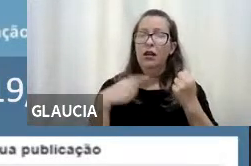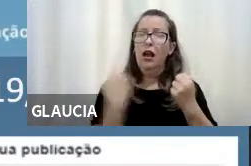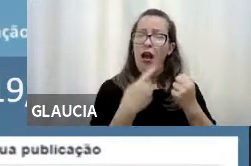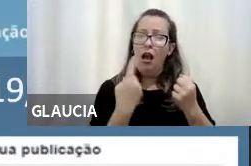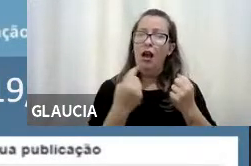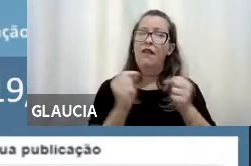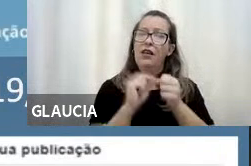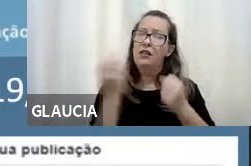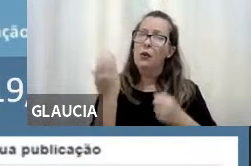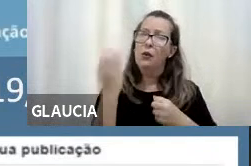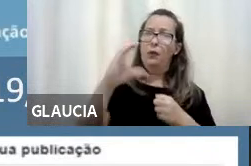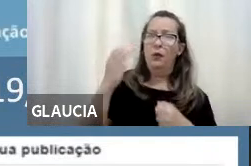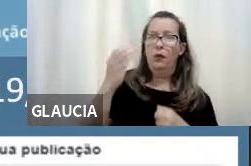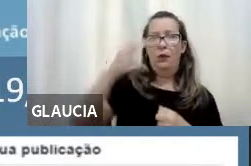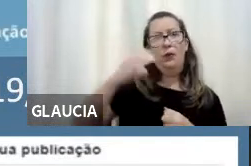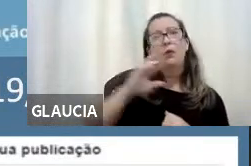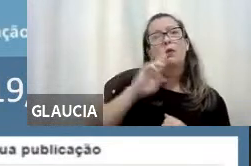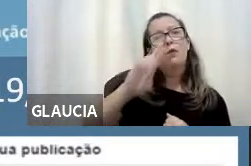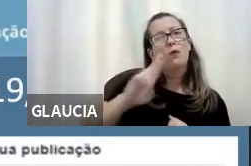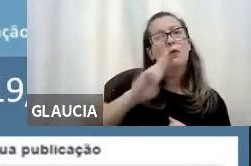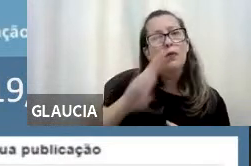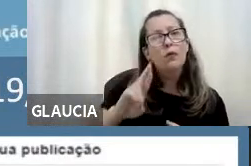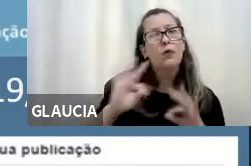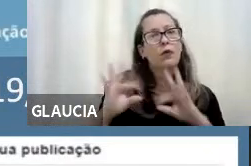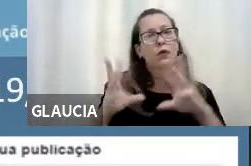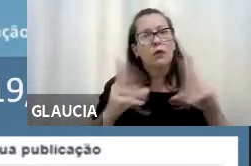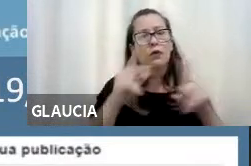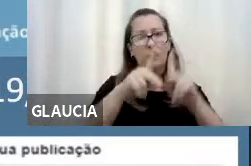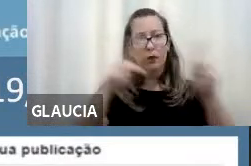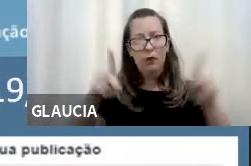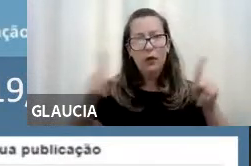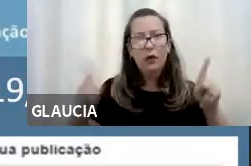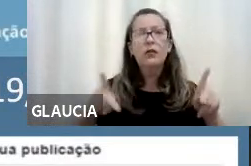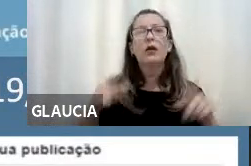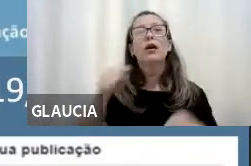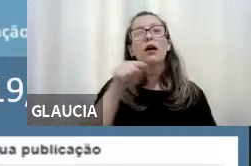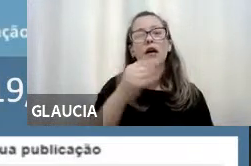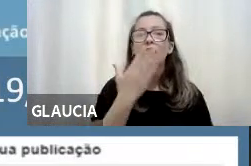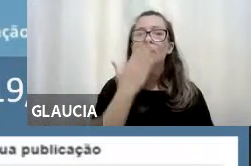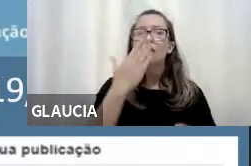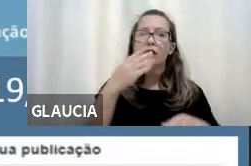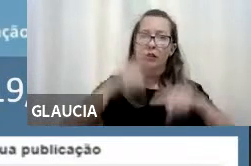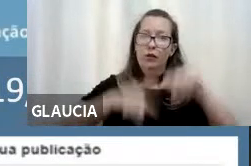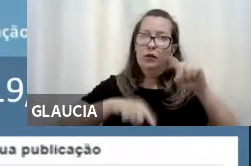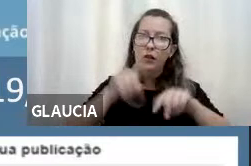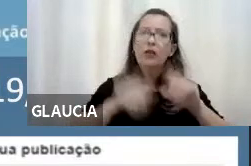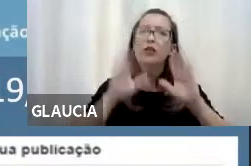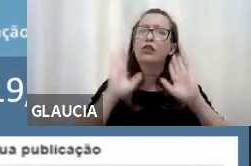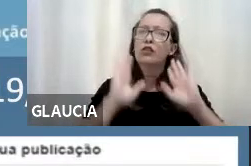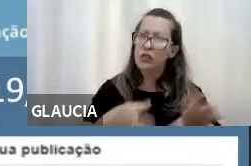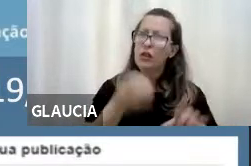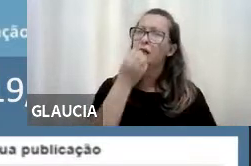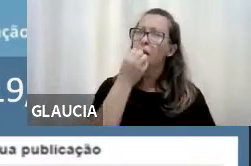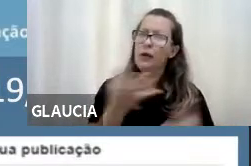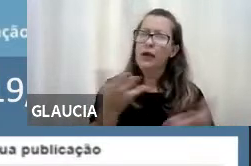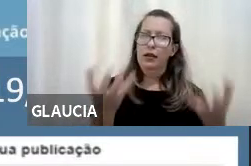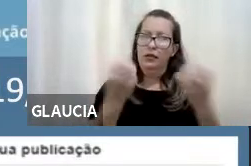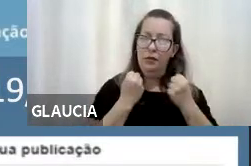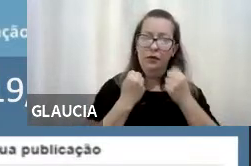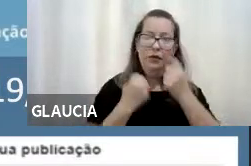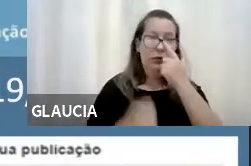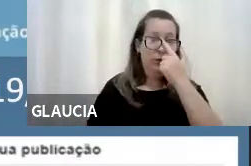né? Dando respostas para a população. E esse tipo de material ele foi muito bem recebido. Pode